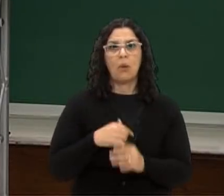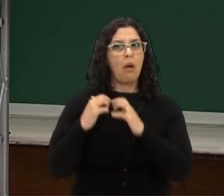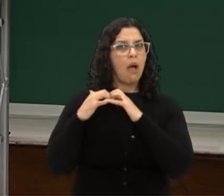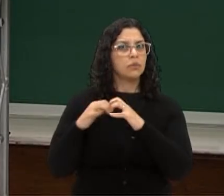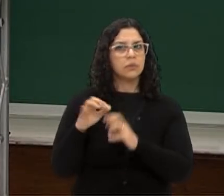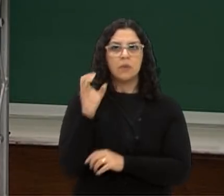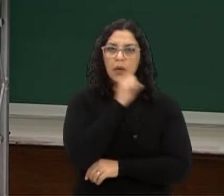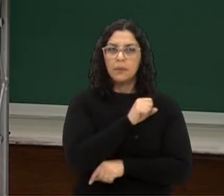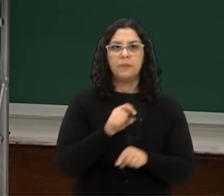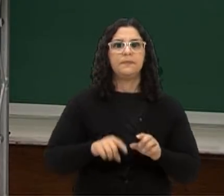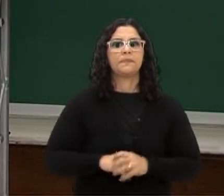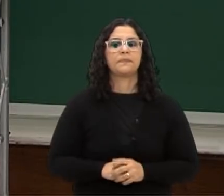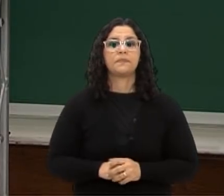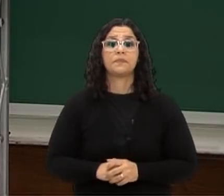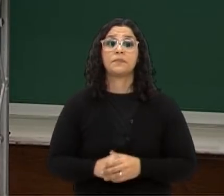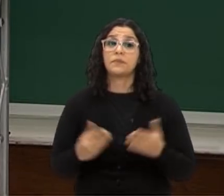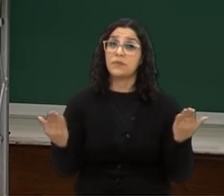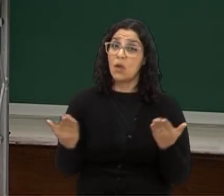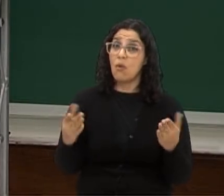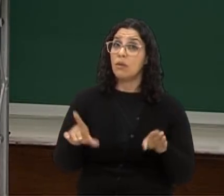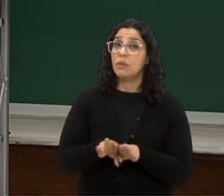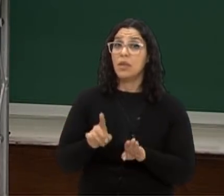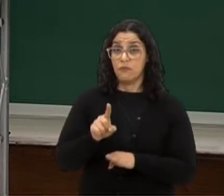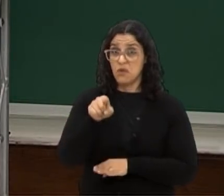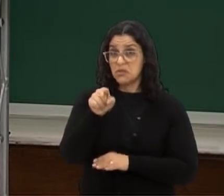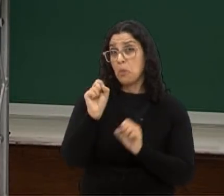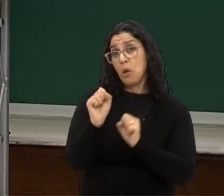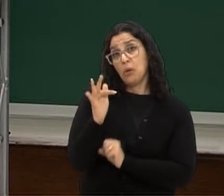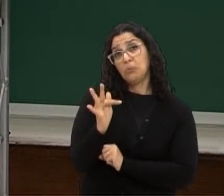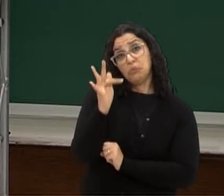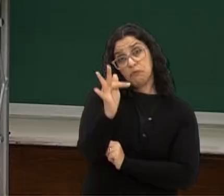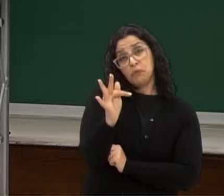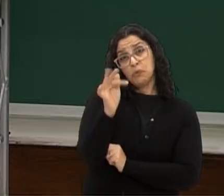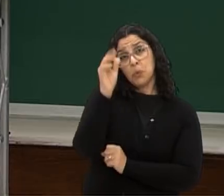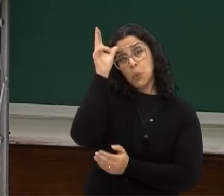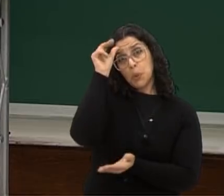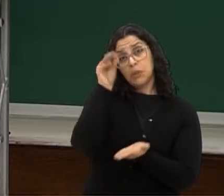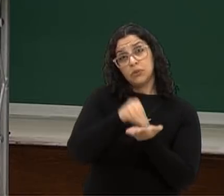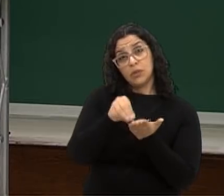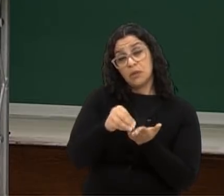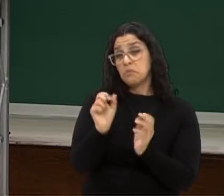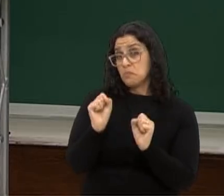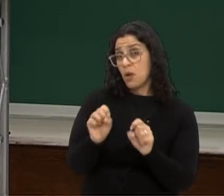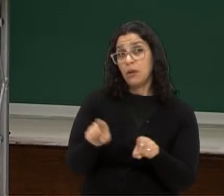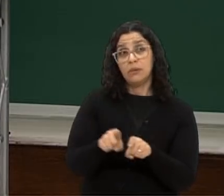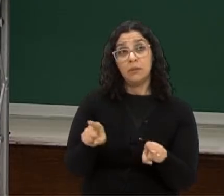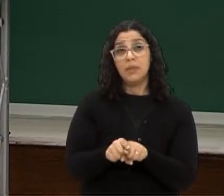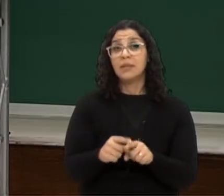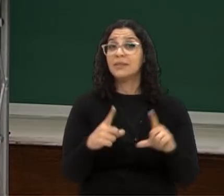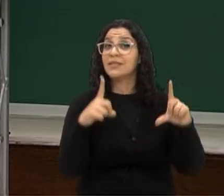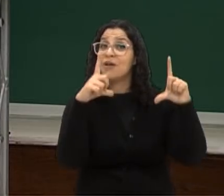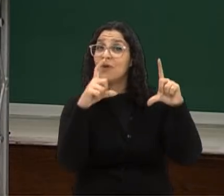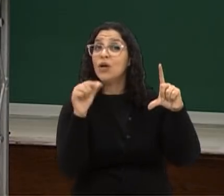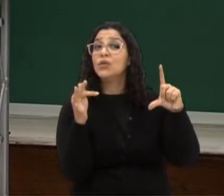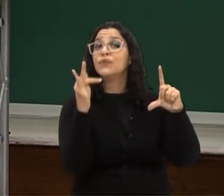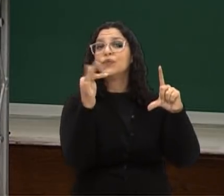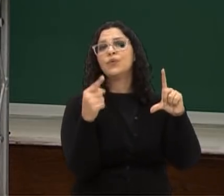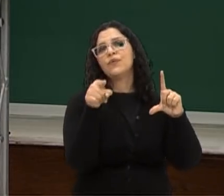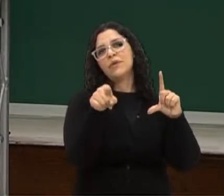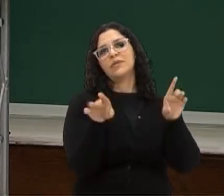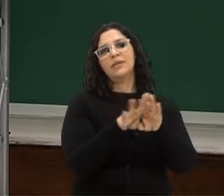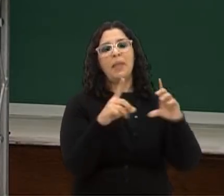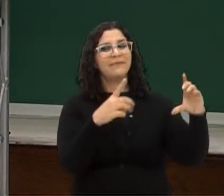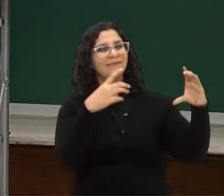era impressionante, né? Mas, quem sabe, o próximo grande enxadrista pode ser você, né? E, às vezes, nessas fotos aqui, é